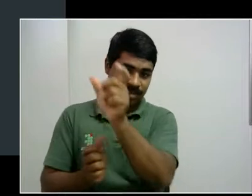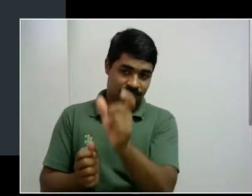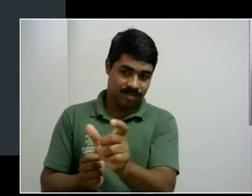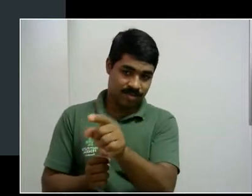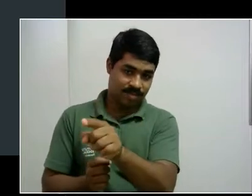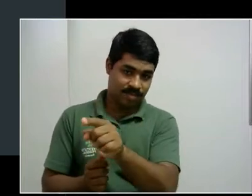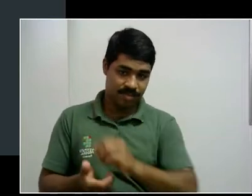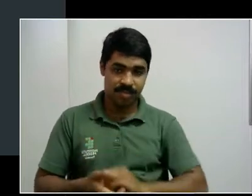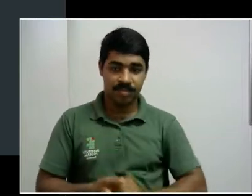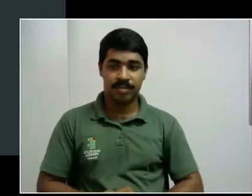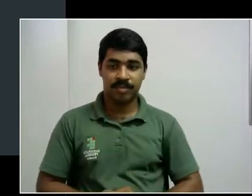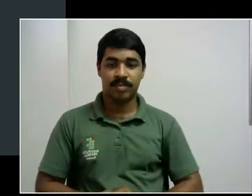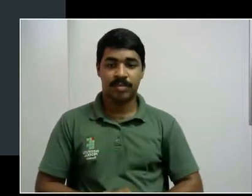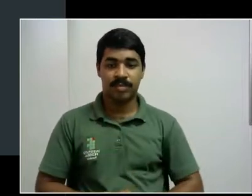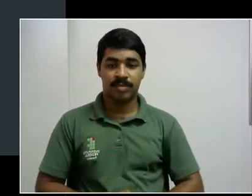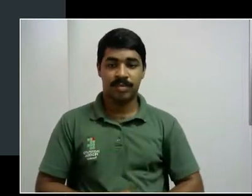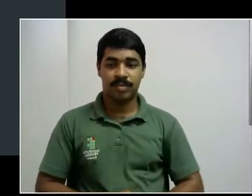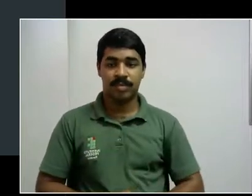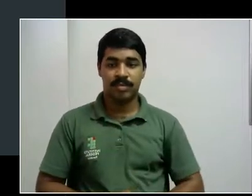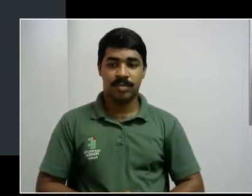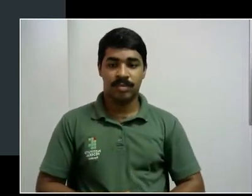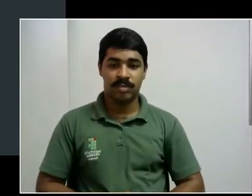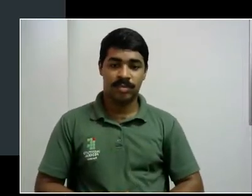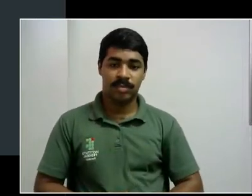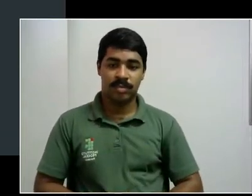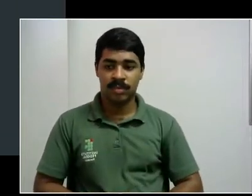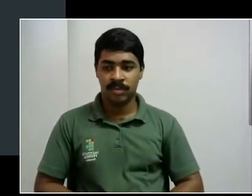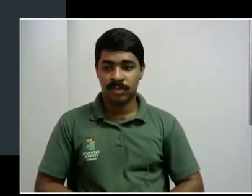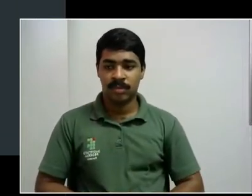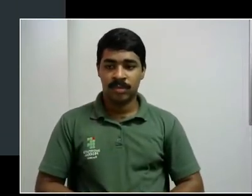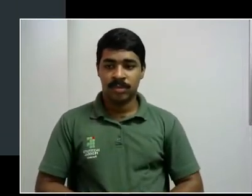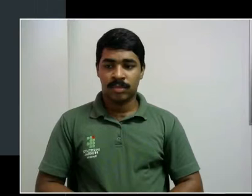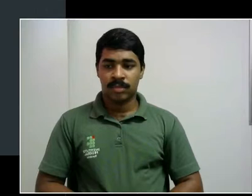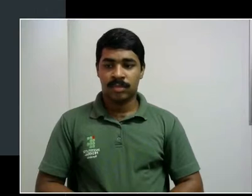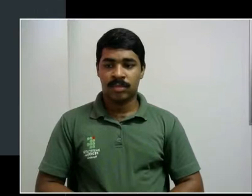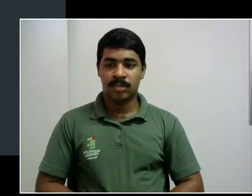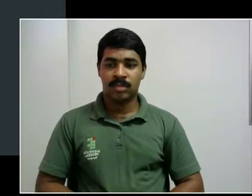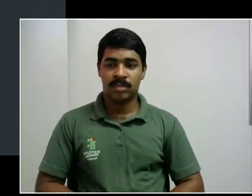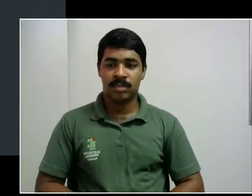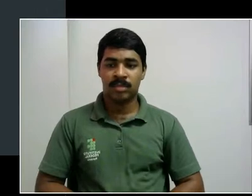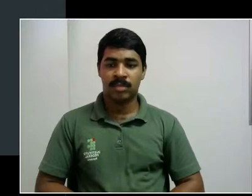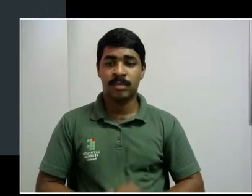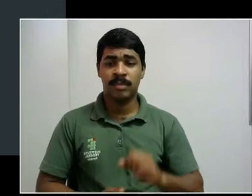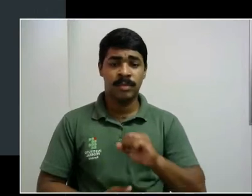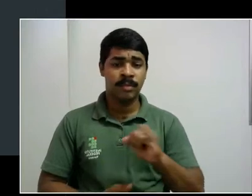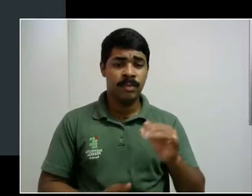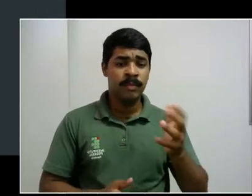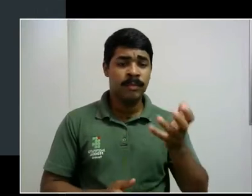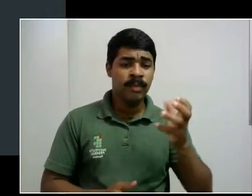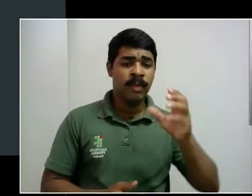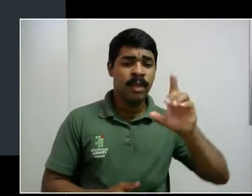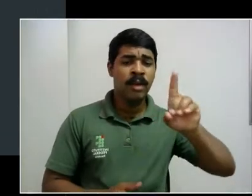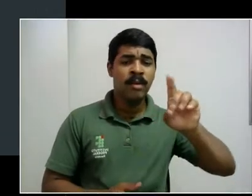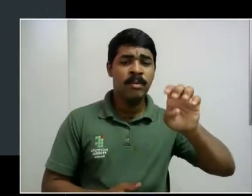identificado é menos 2k mais 6. Como eu quero que ele seja decrescente, então esse valor tem que ser menor que